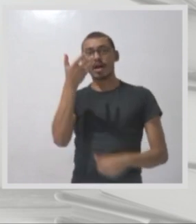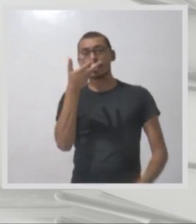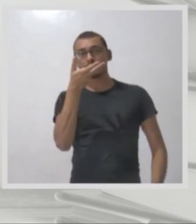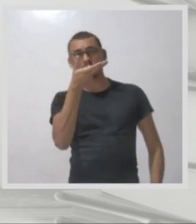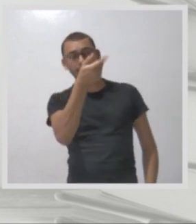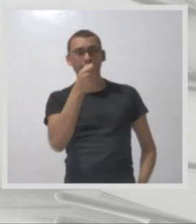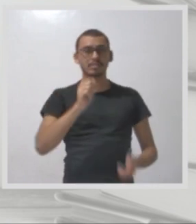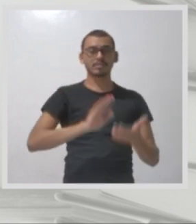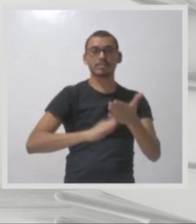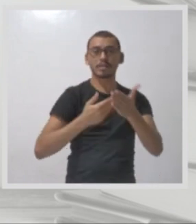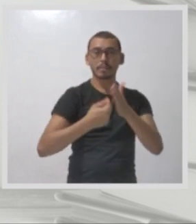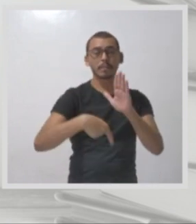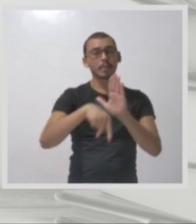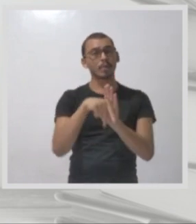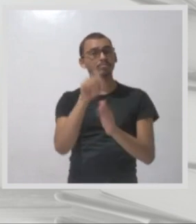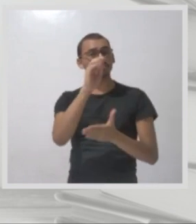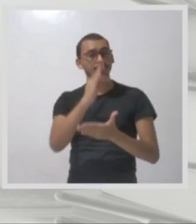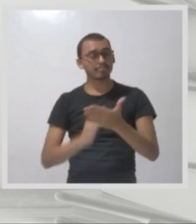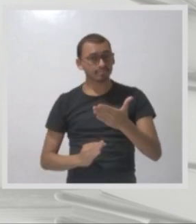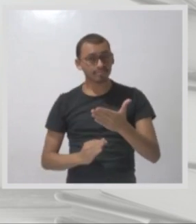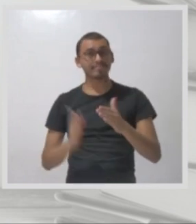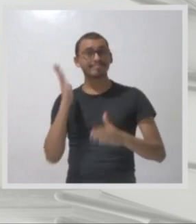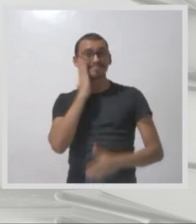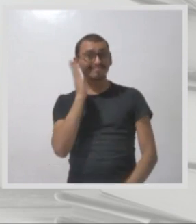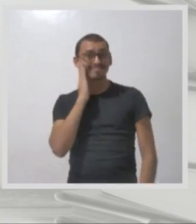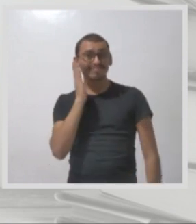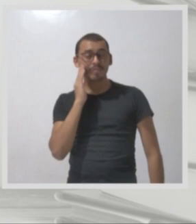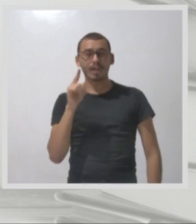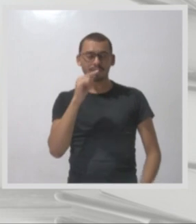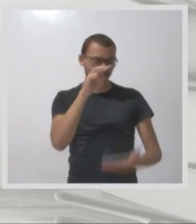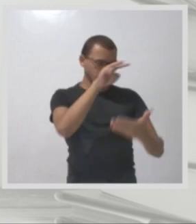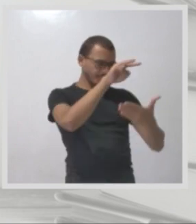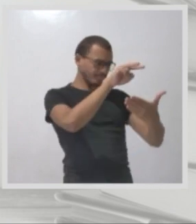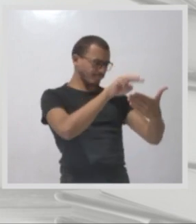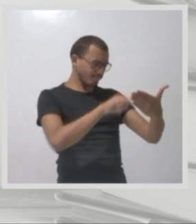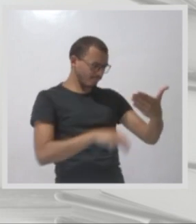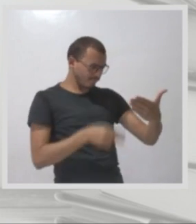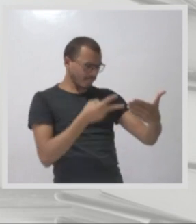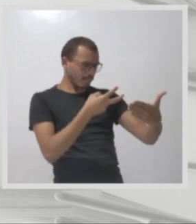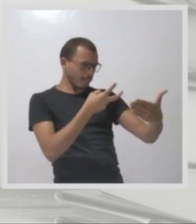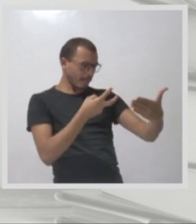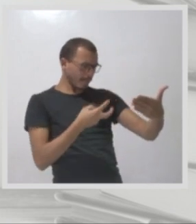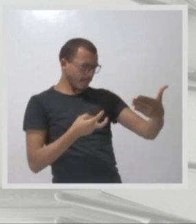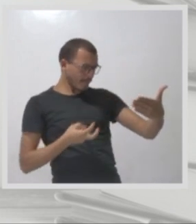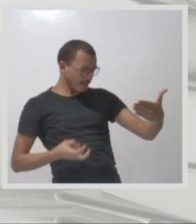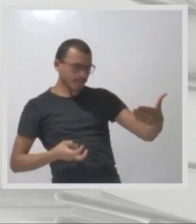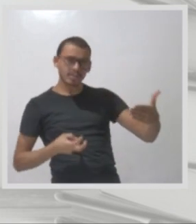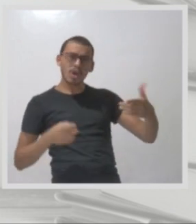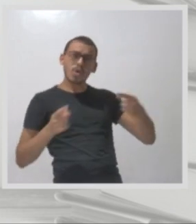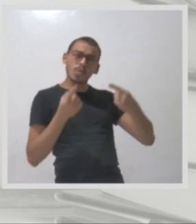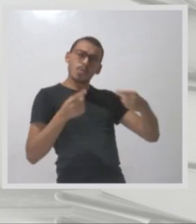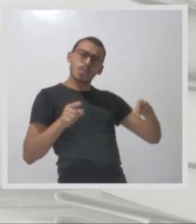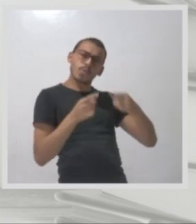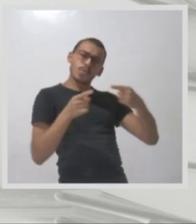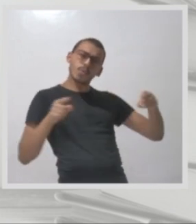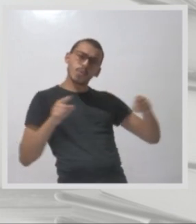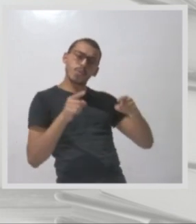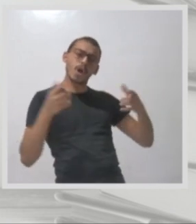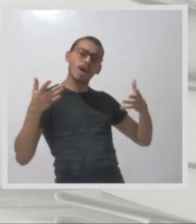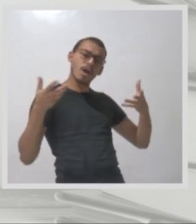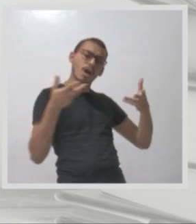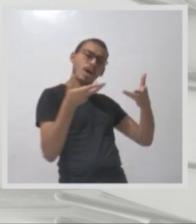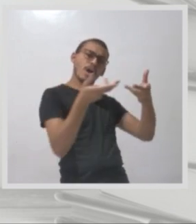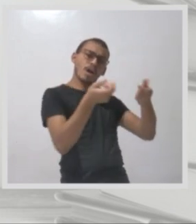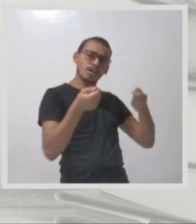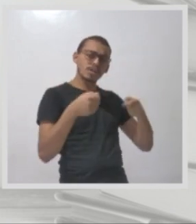para interpretar. Quando você lê, você percebe na leitura o ritmo, a fluência. Ele em seguida vai falar